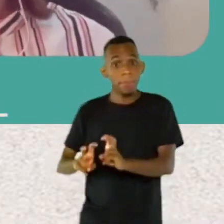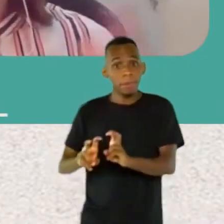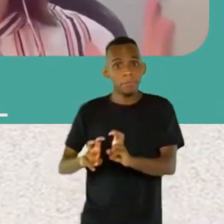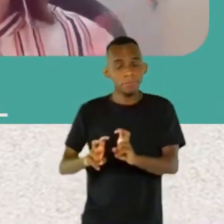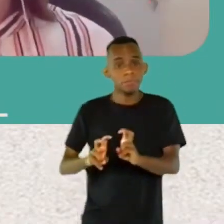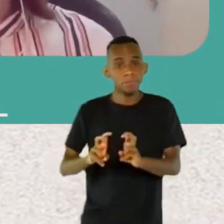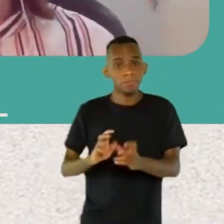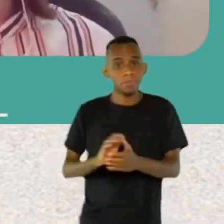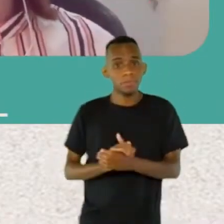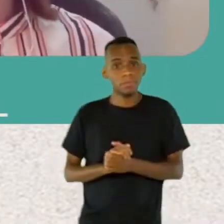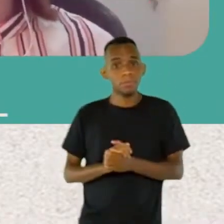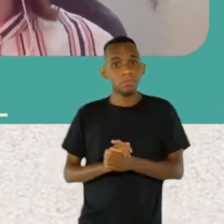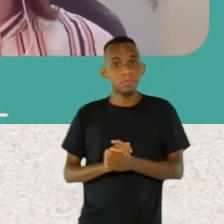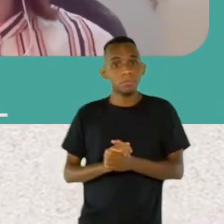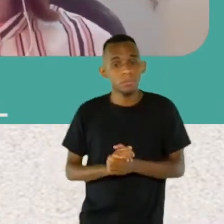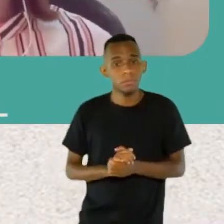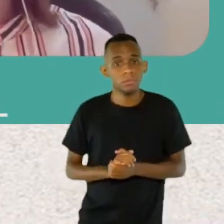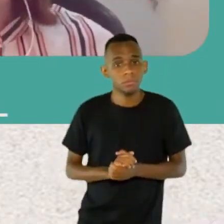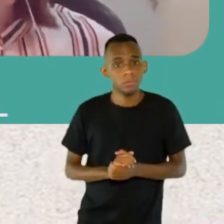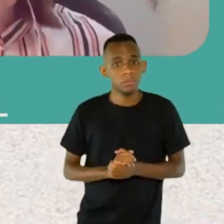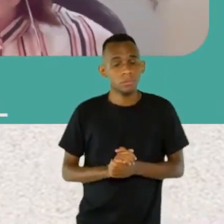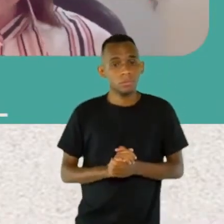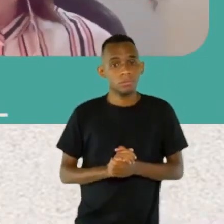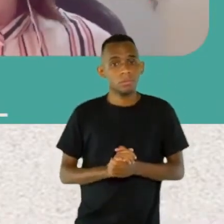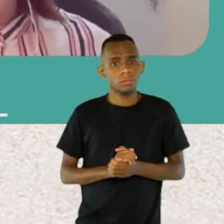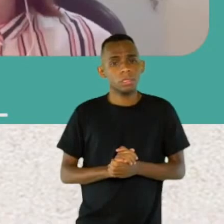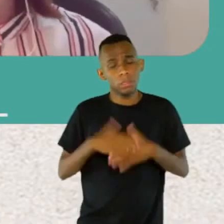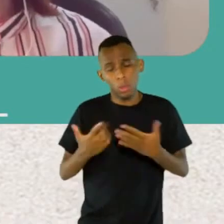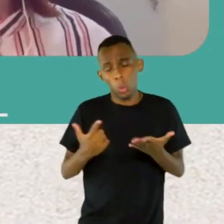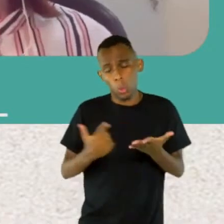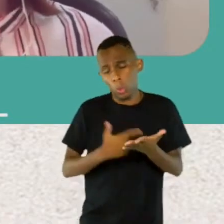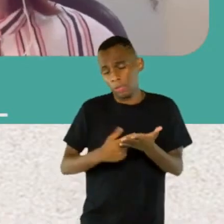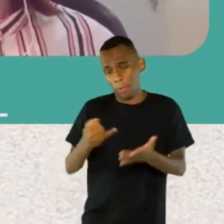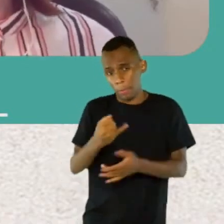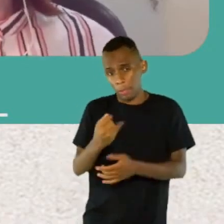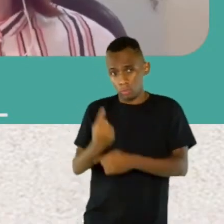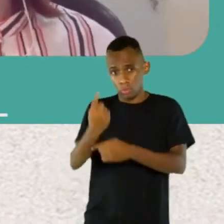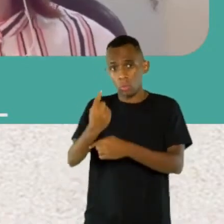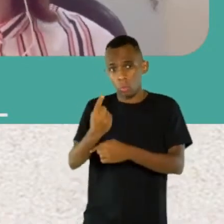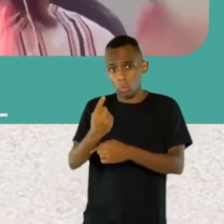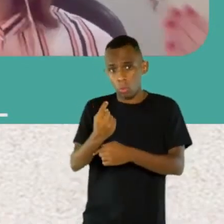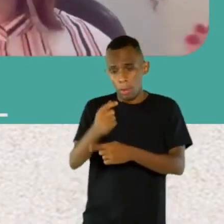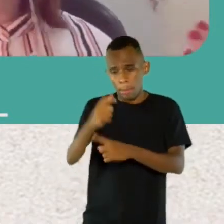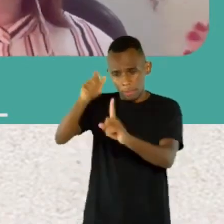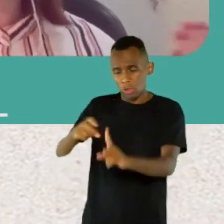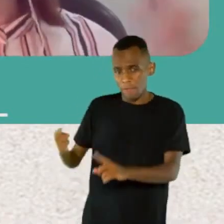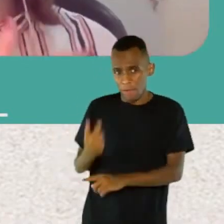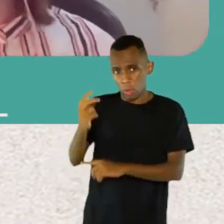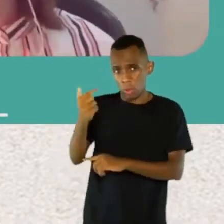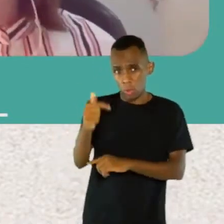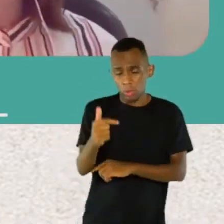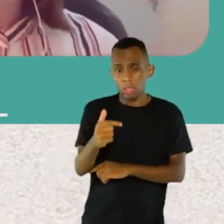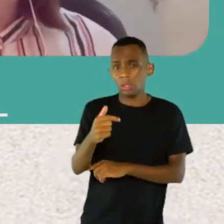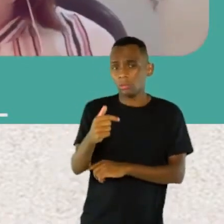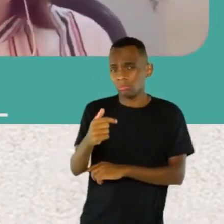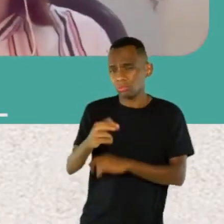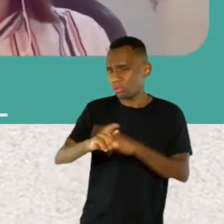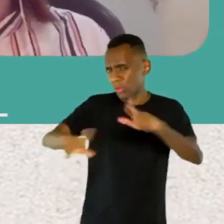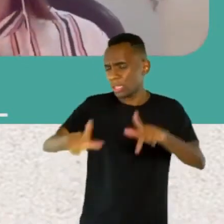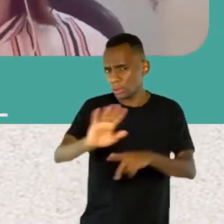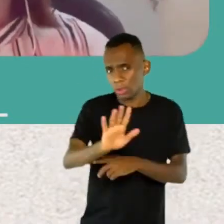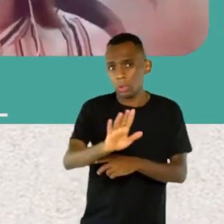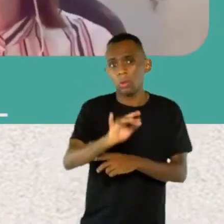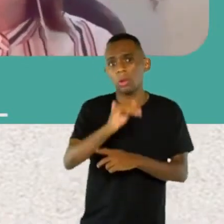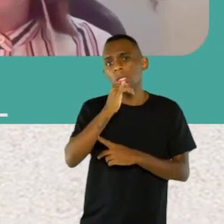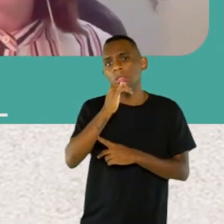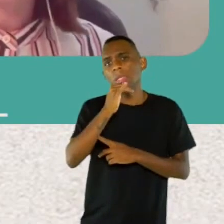e com Menos que Um não foi diferente, né? A exemplo do que eu fiz, por exemplo, no Mulheres